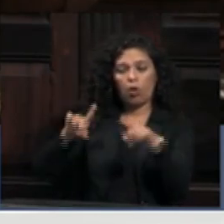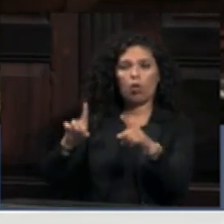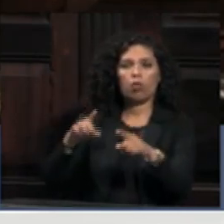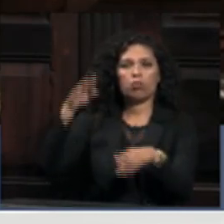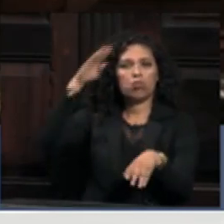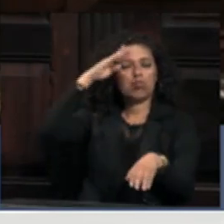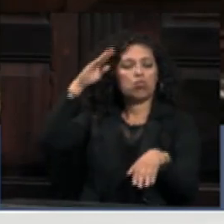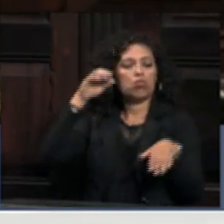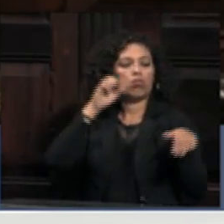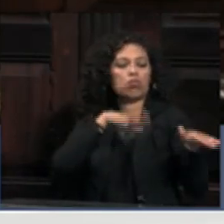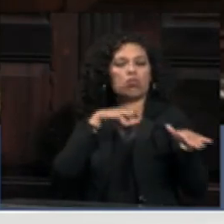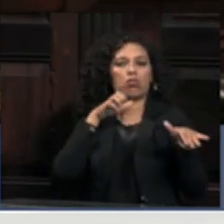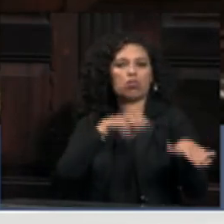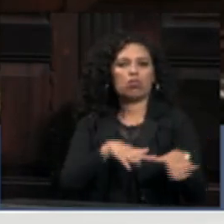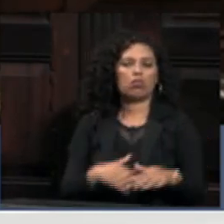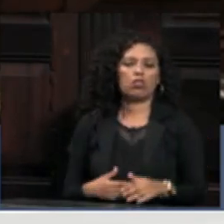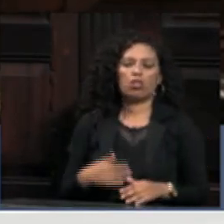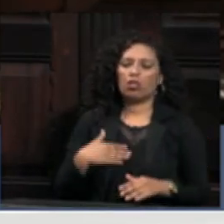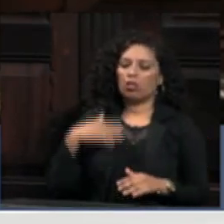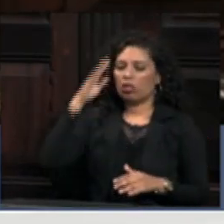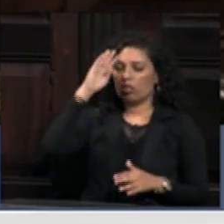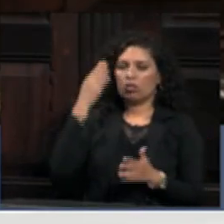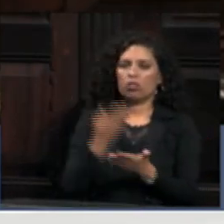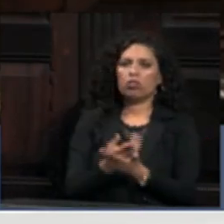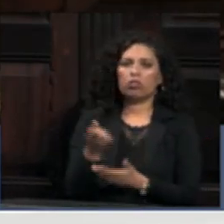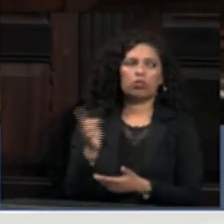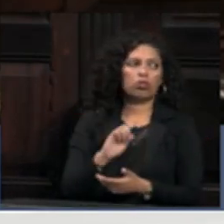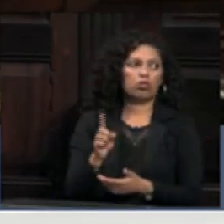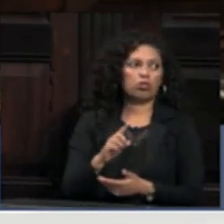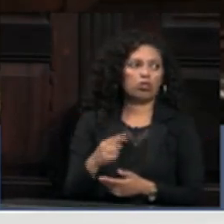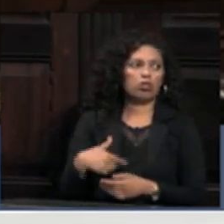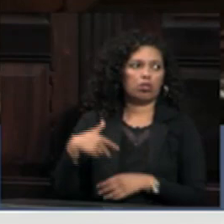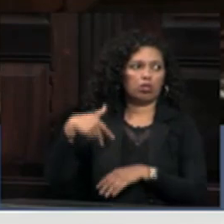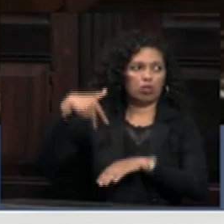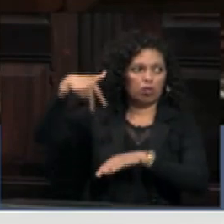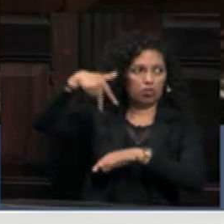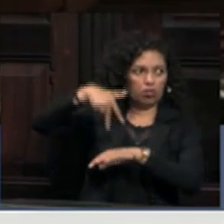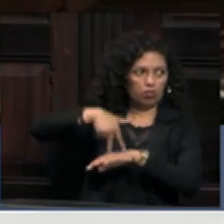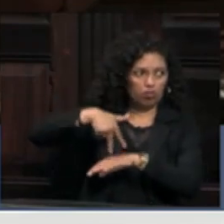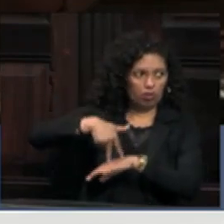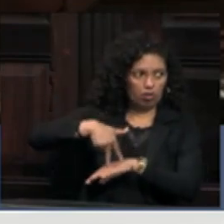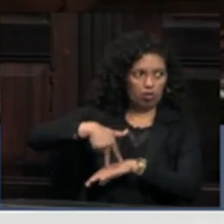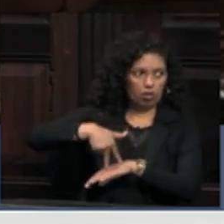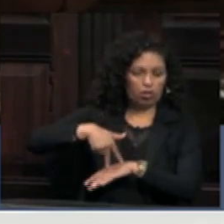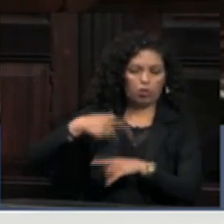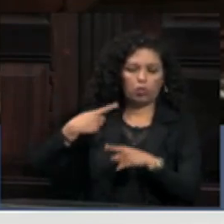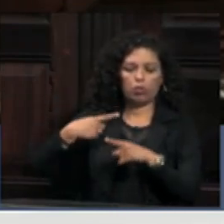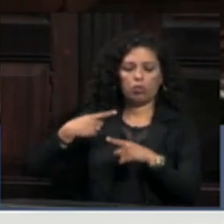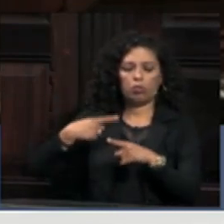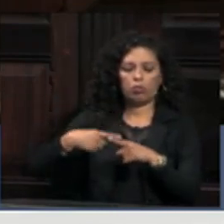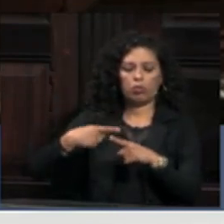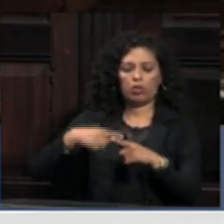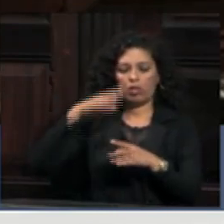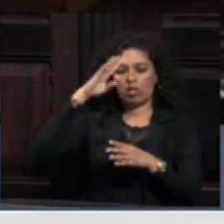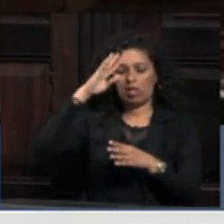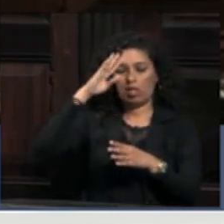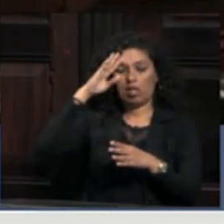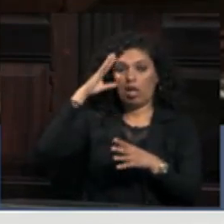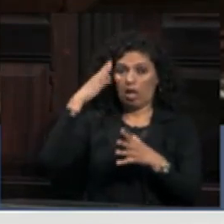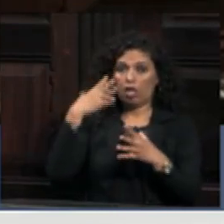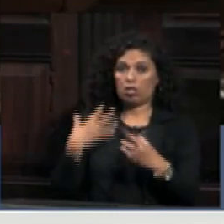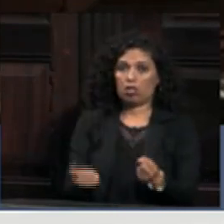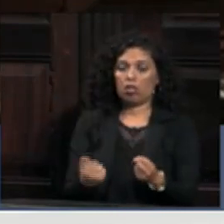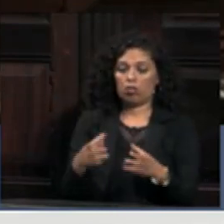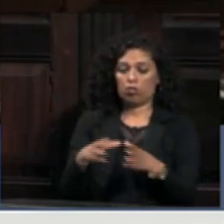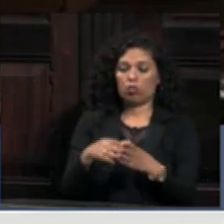Não acredito, então. Venho aqui, estou convencido de que o meu partido, o PDT, porque o